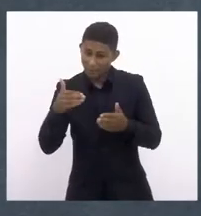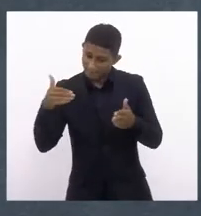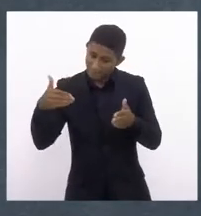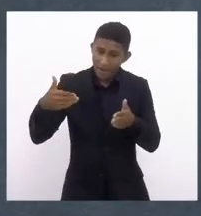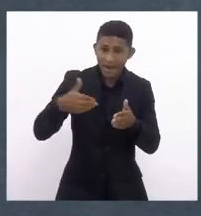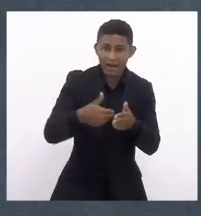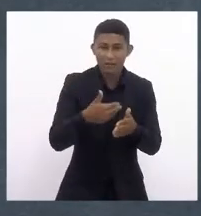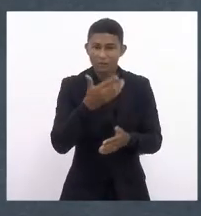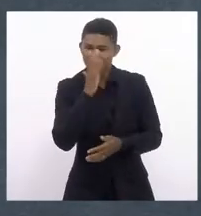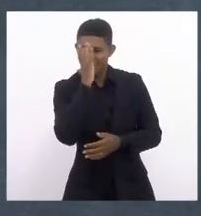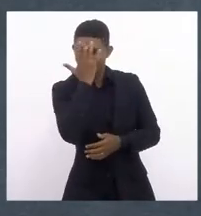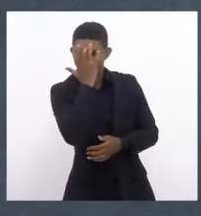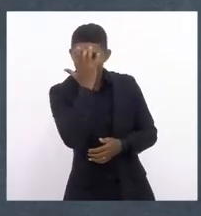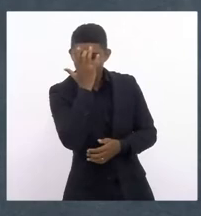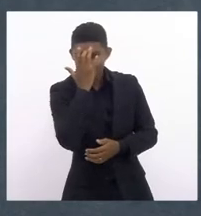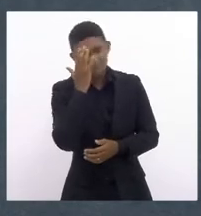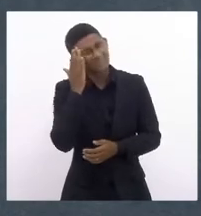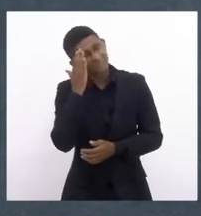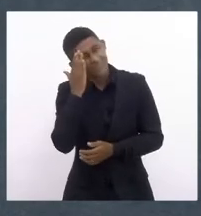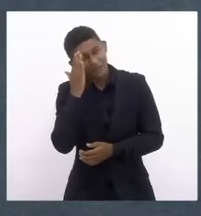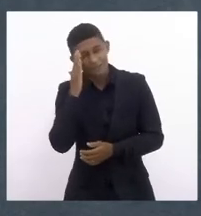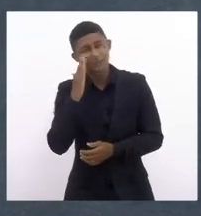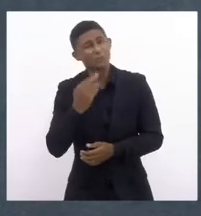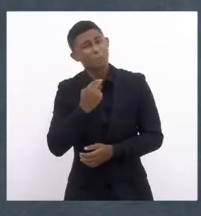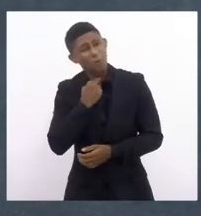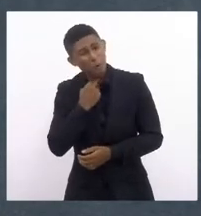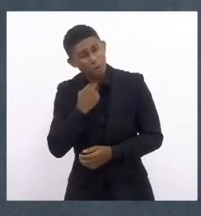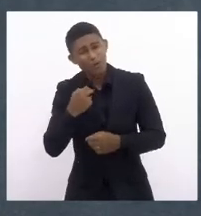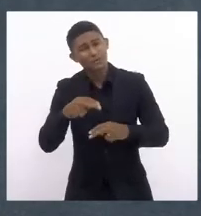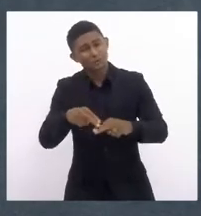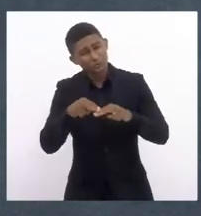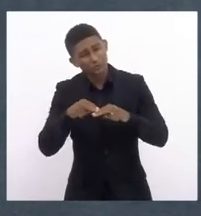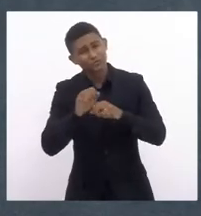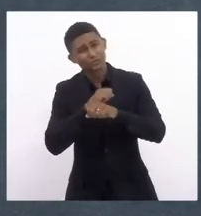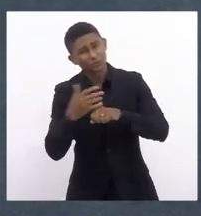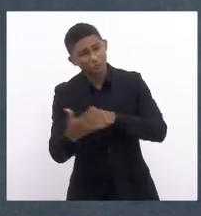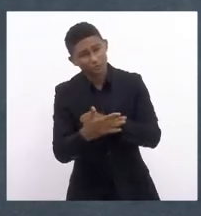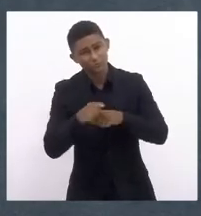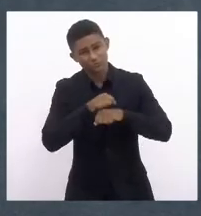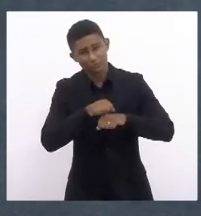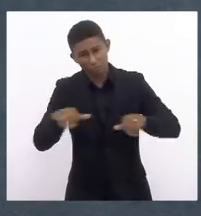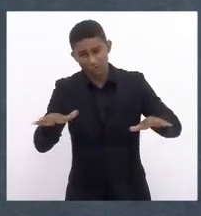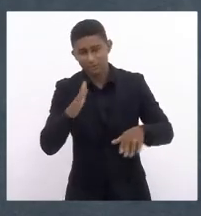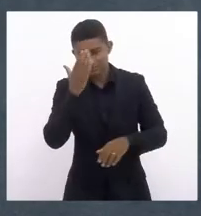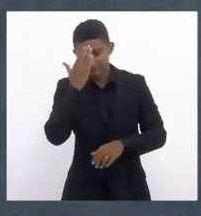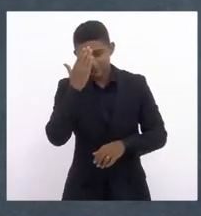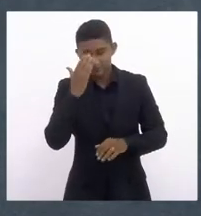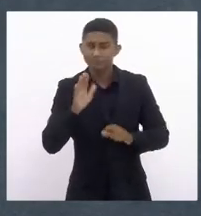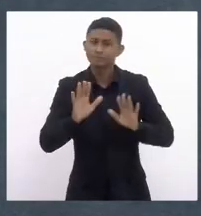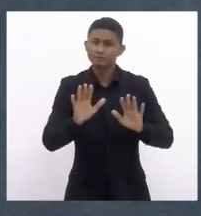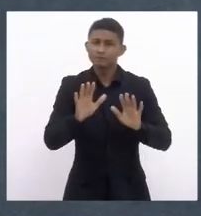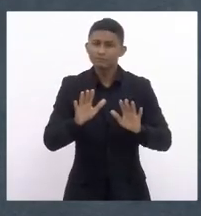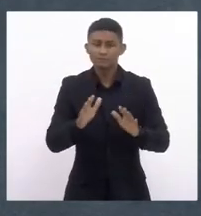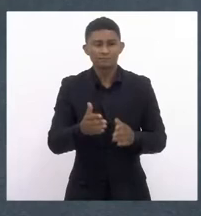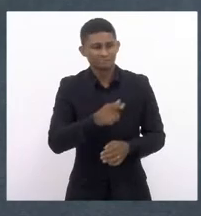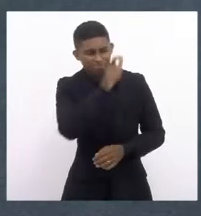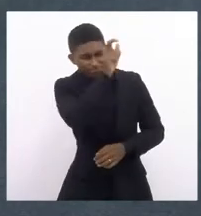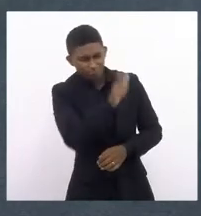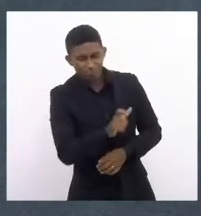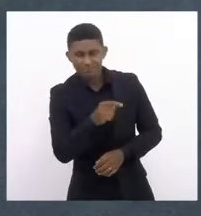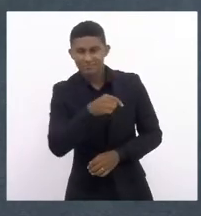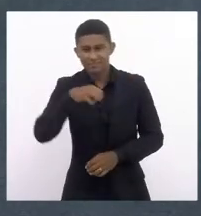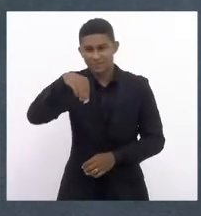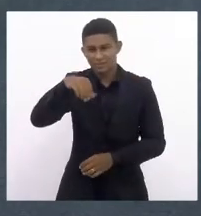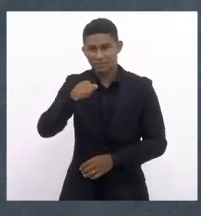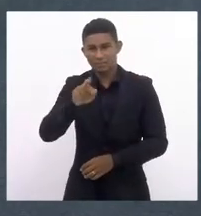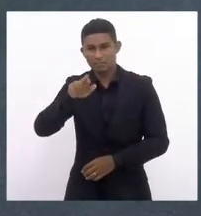que, infelizmente, não vai acontecer diante da situação que a gente está tendo. E, claro, né, Marquinhos de Oswaldo